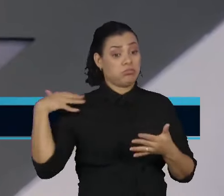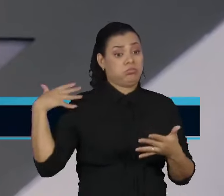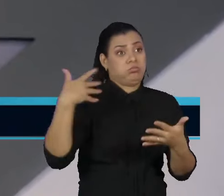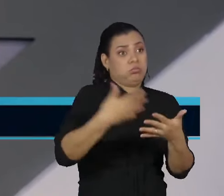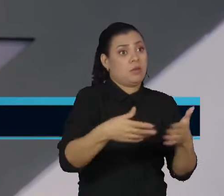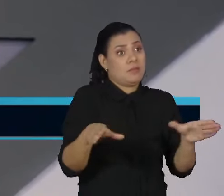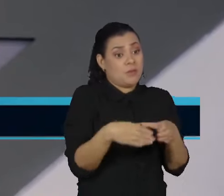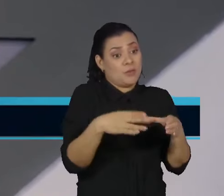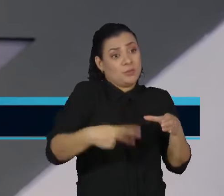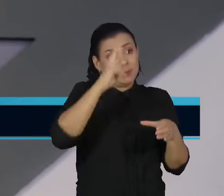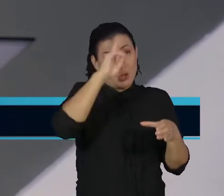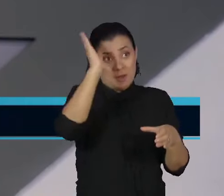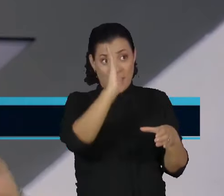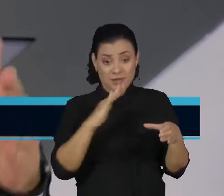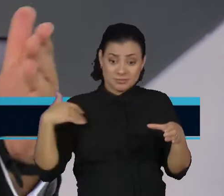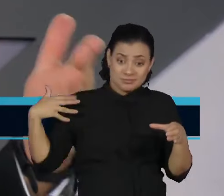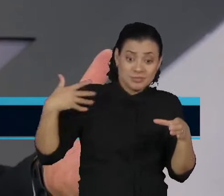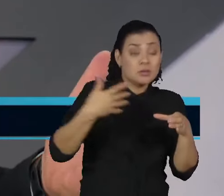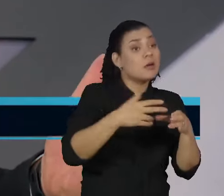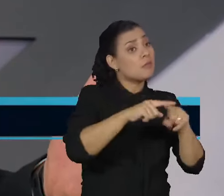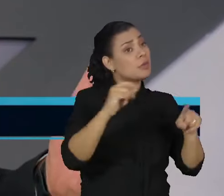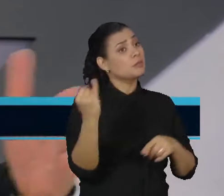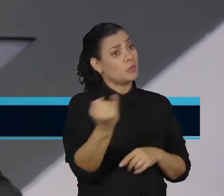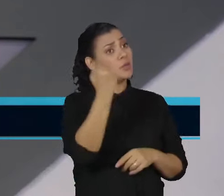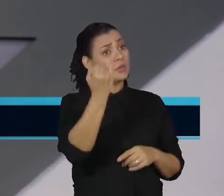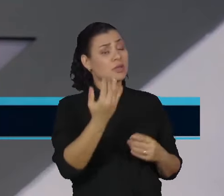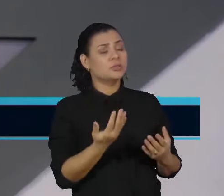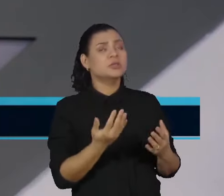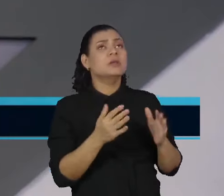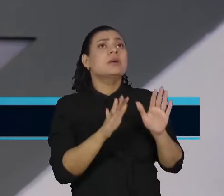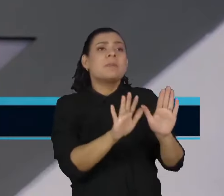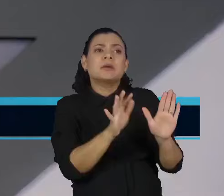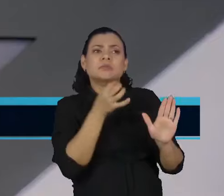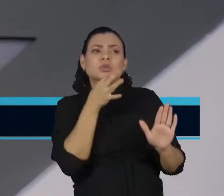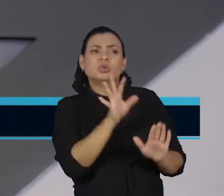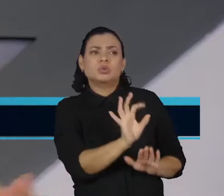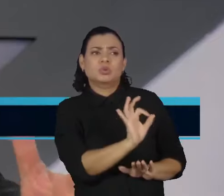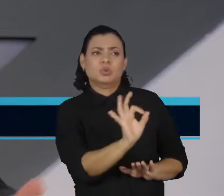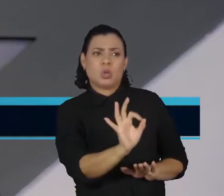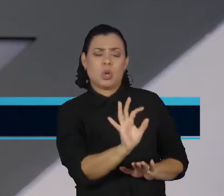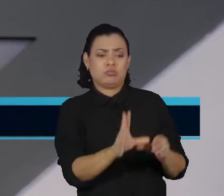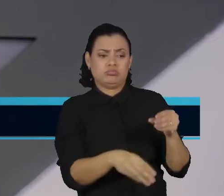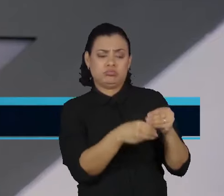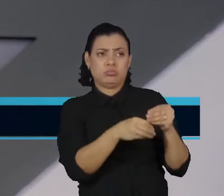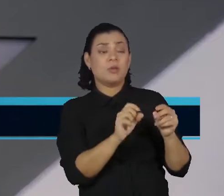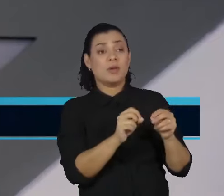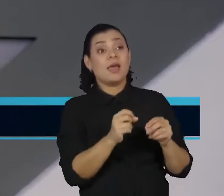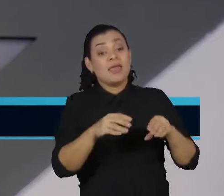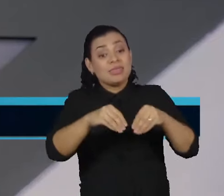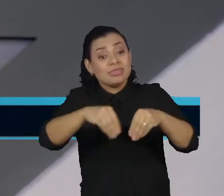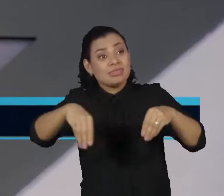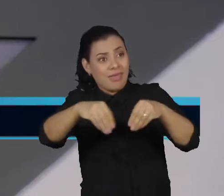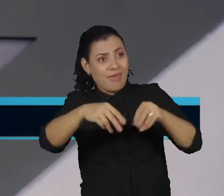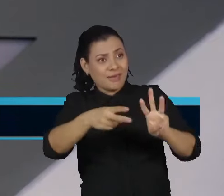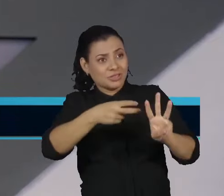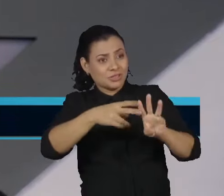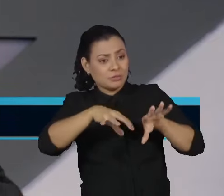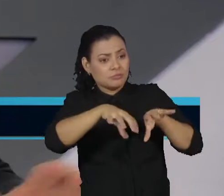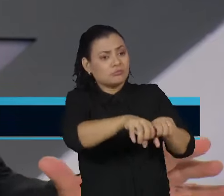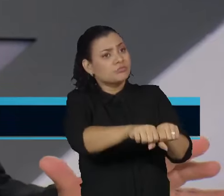particularmente na história do Brasil, mas é importante. Eu só queria dizer o seguinte, a questão que é outro tema, da demarcação das terras indígenas,